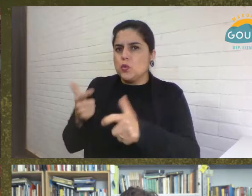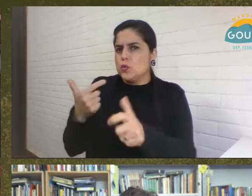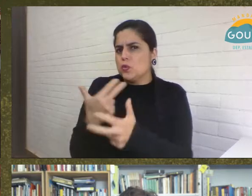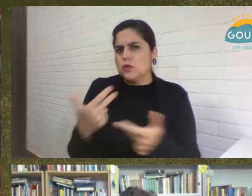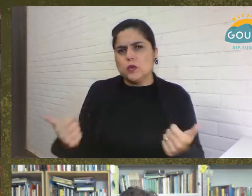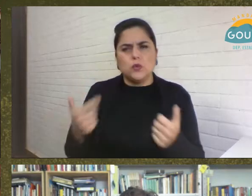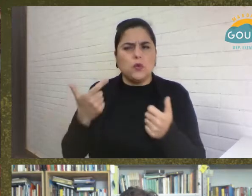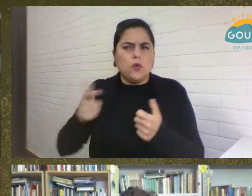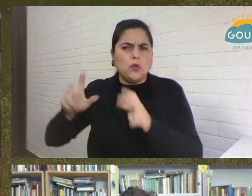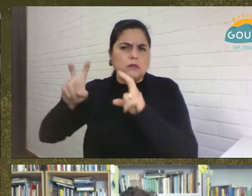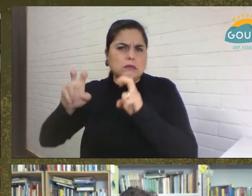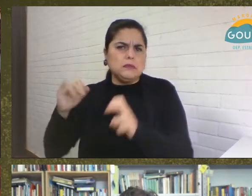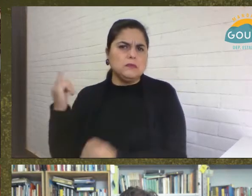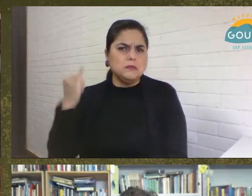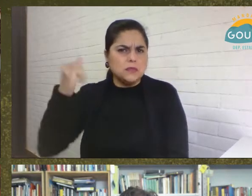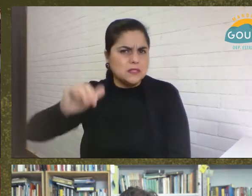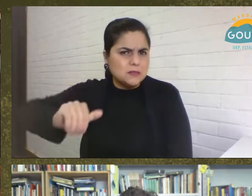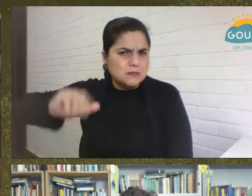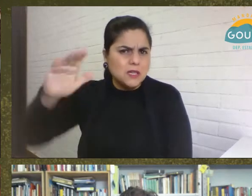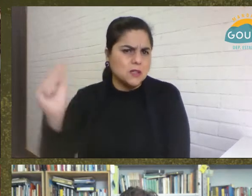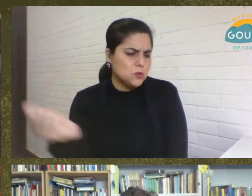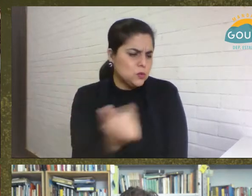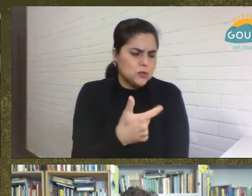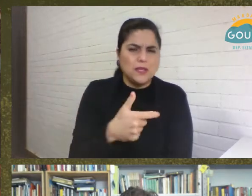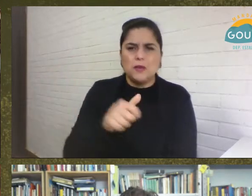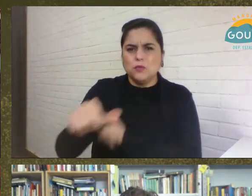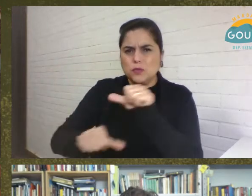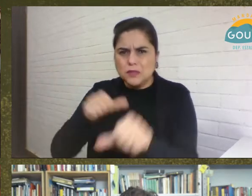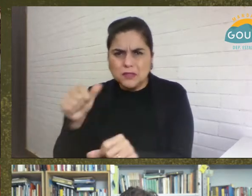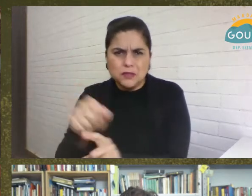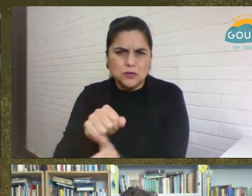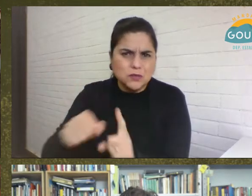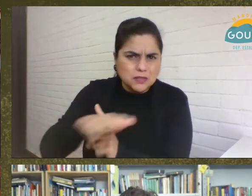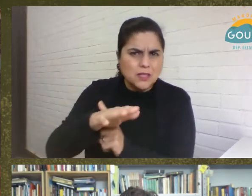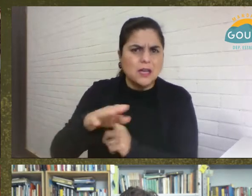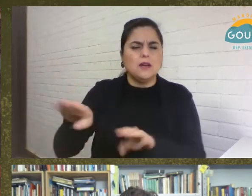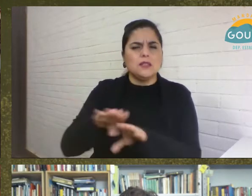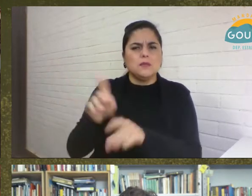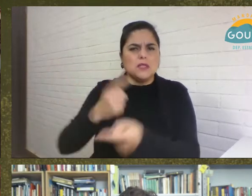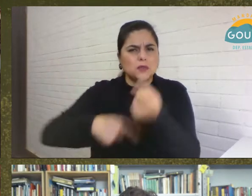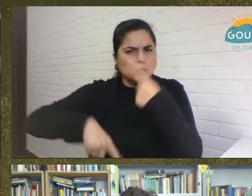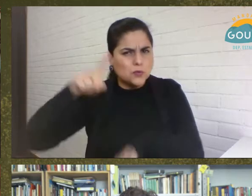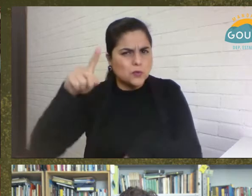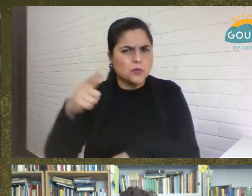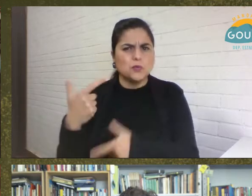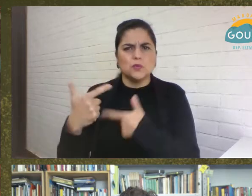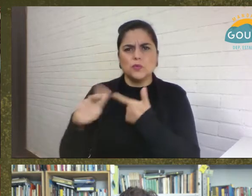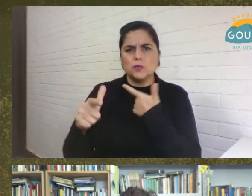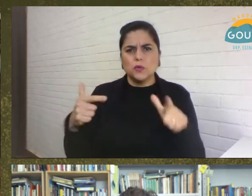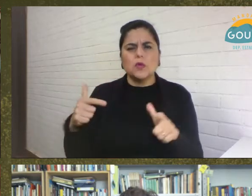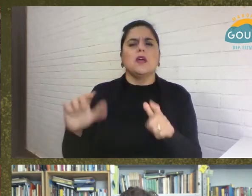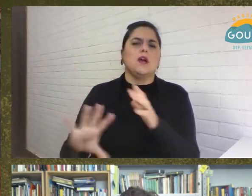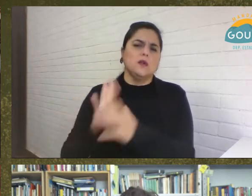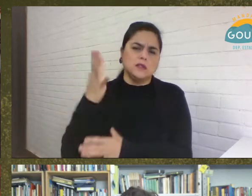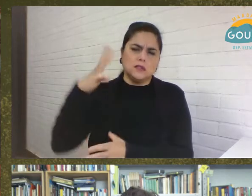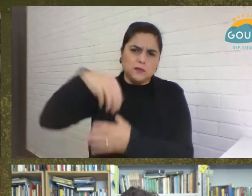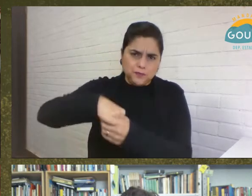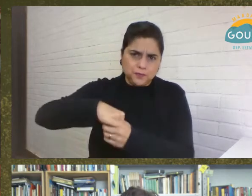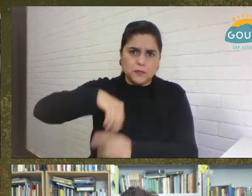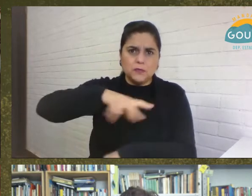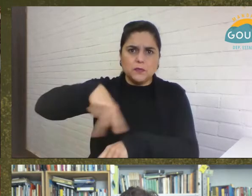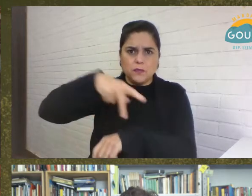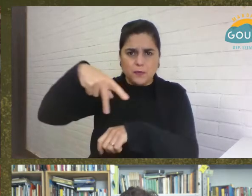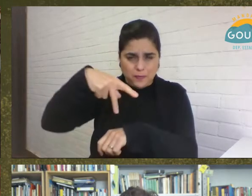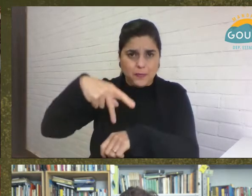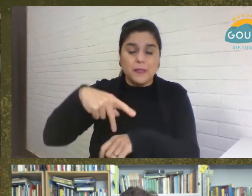com outras mudanças sociais, outras transformações a ocorrerem no nosso país, mas de repente há um sinal